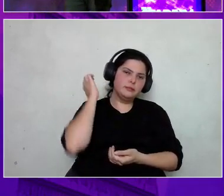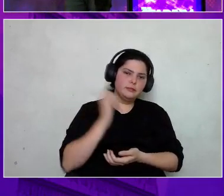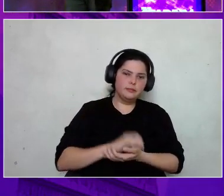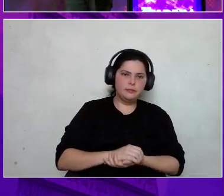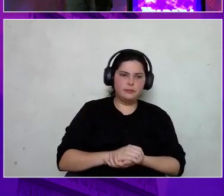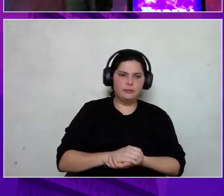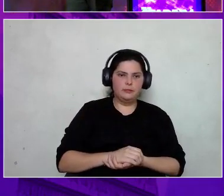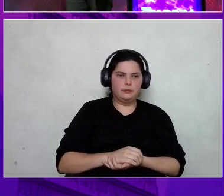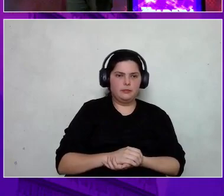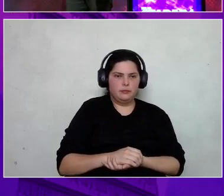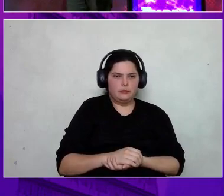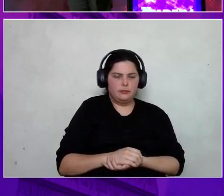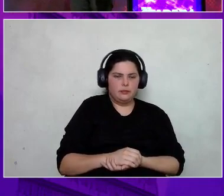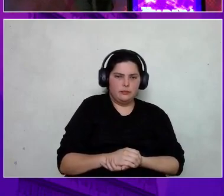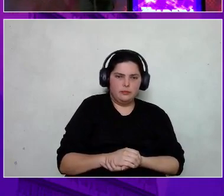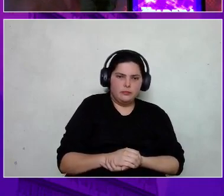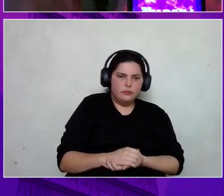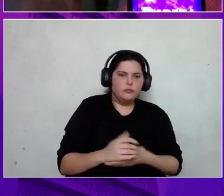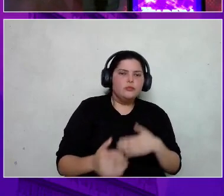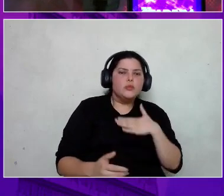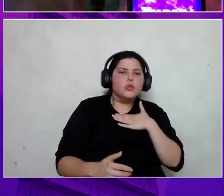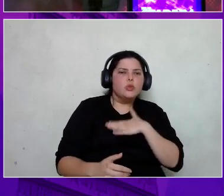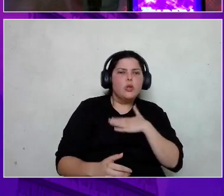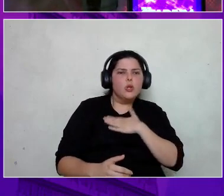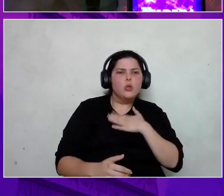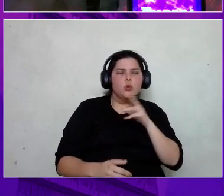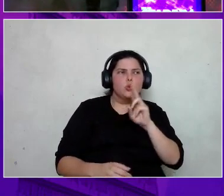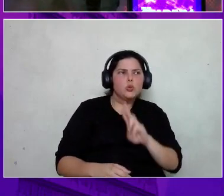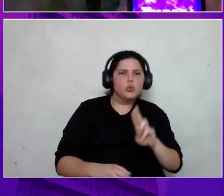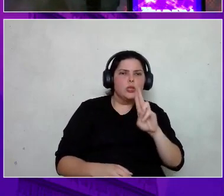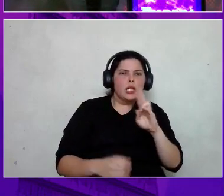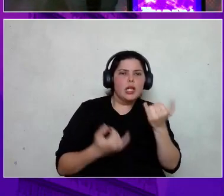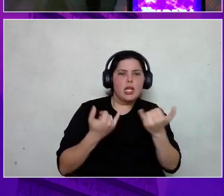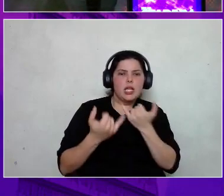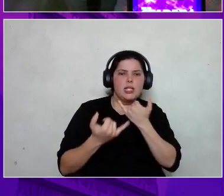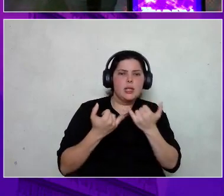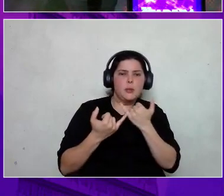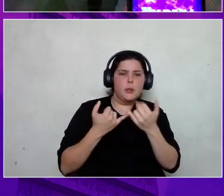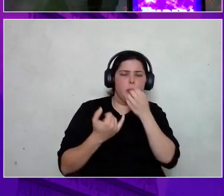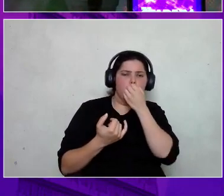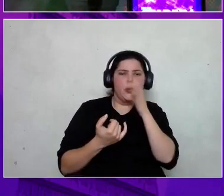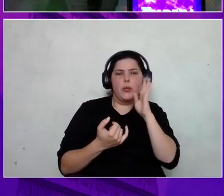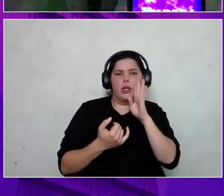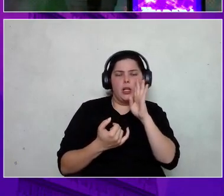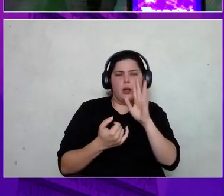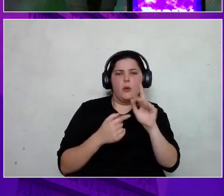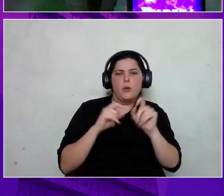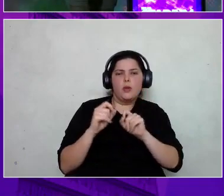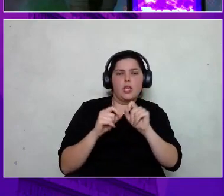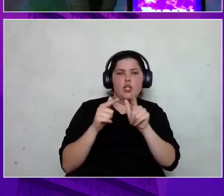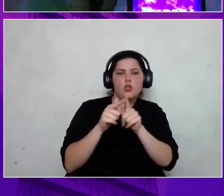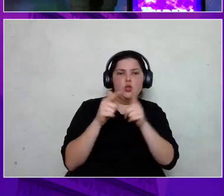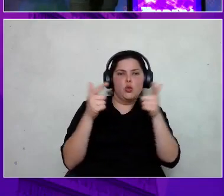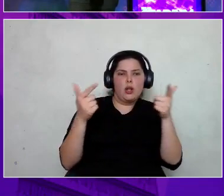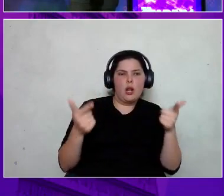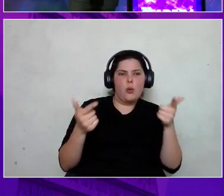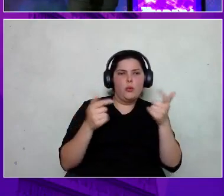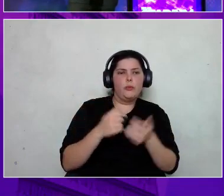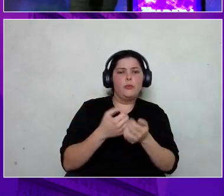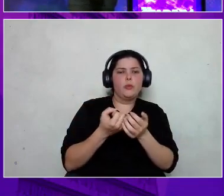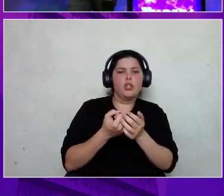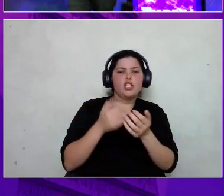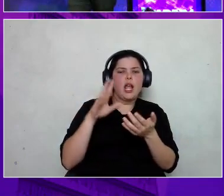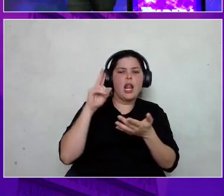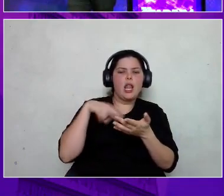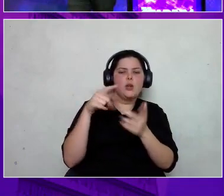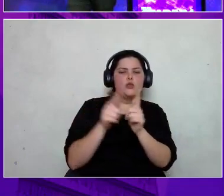E eu gosto de usar um exemplo muito legal, que é principalmente o jornal. Quantos aqui já leram um jornal na vida?